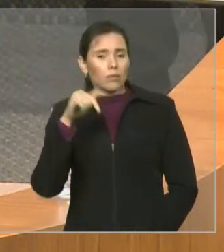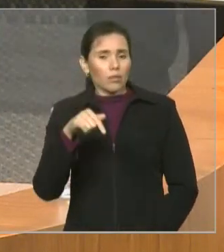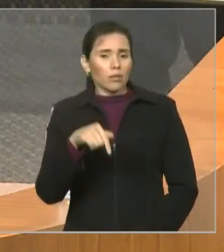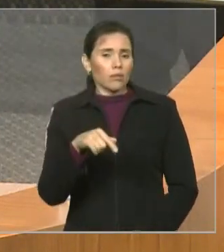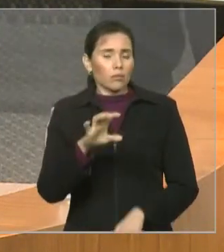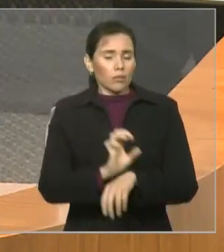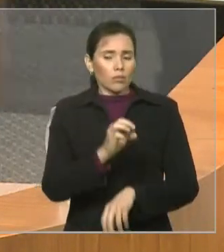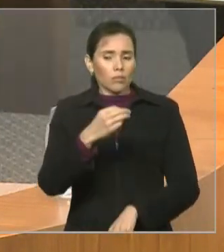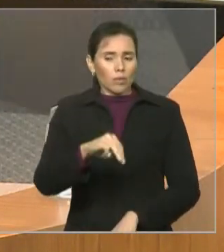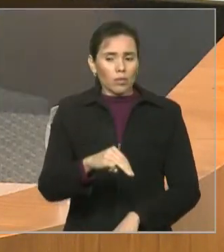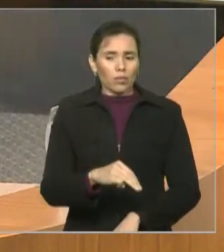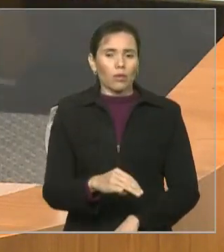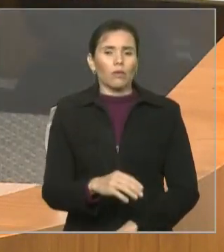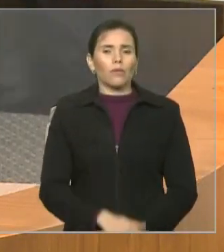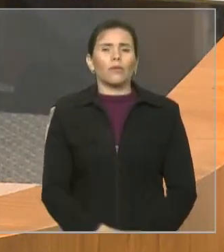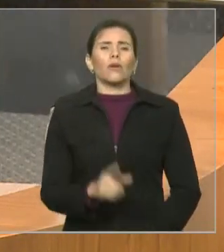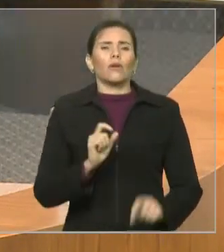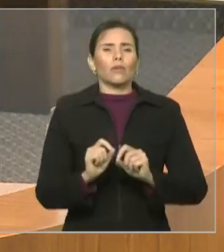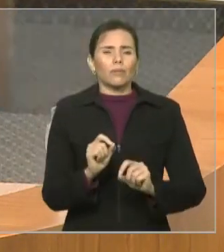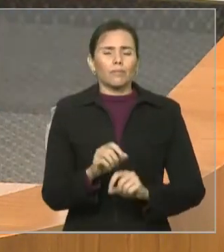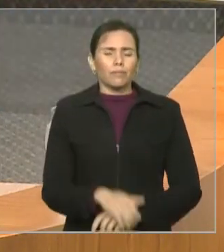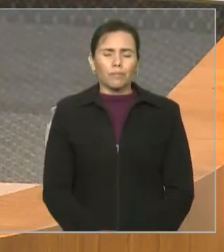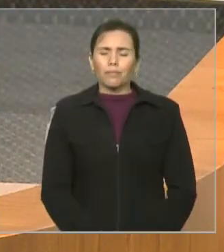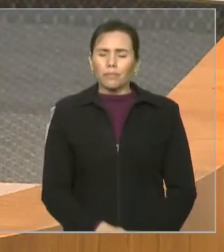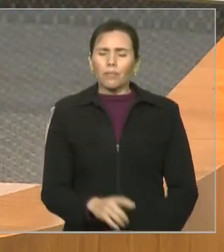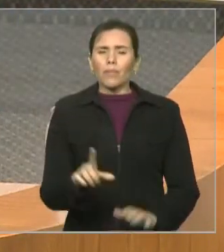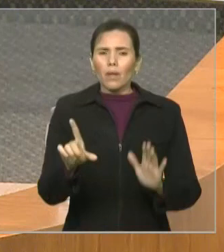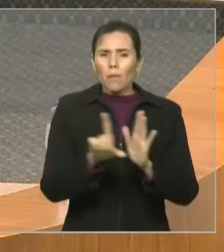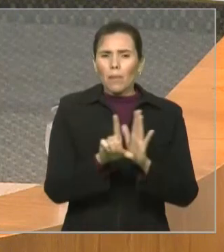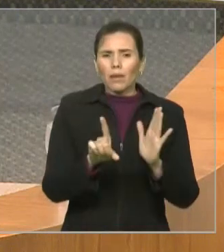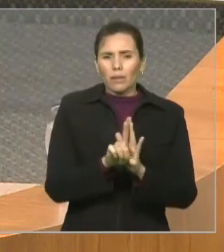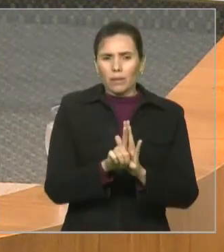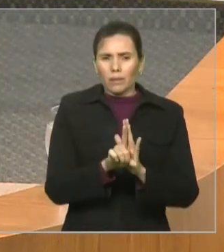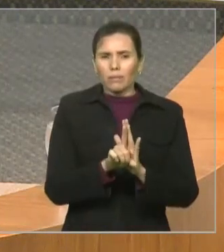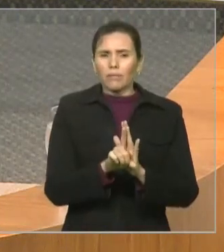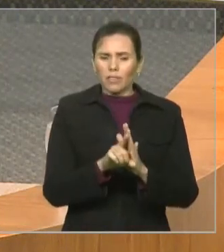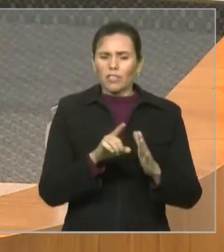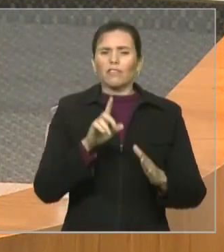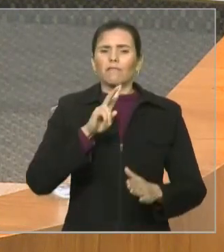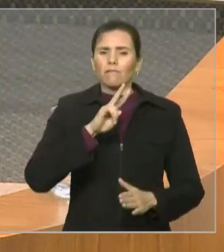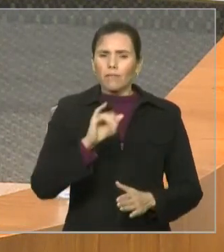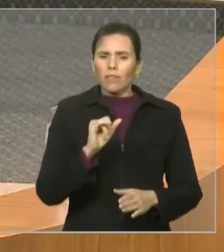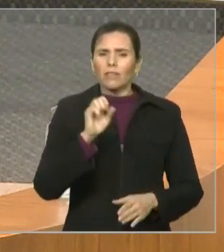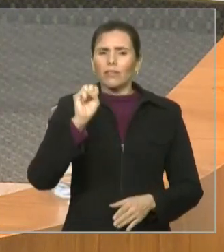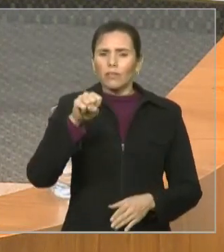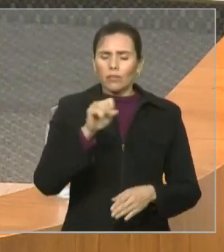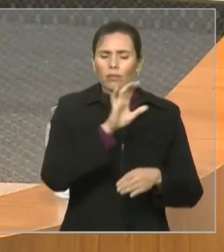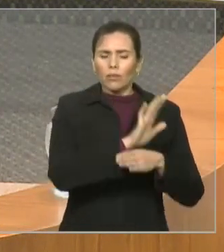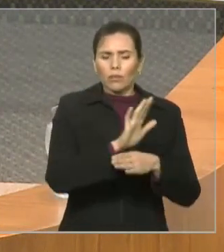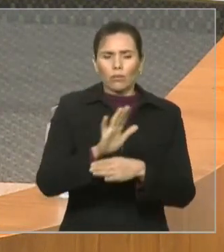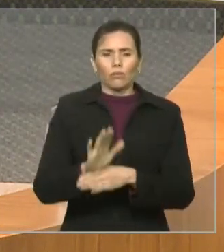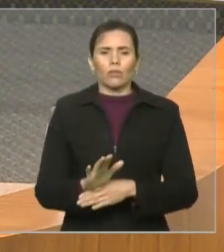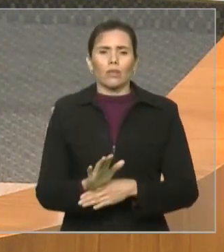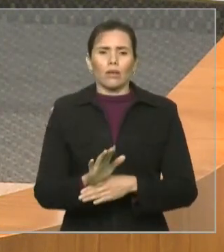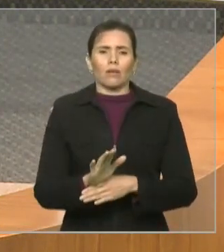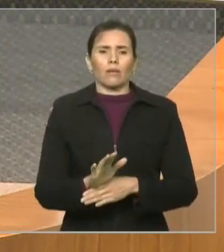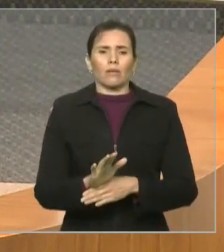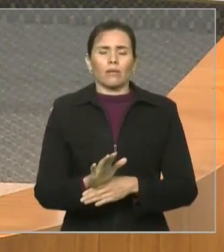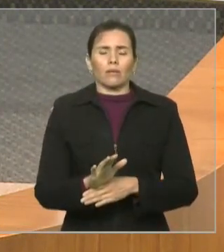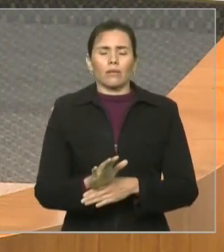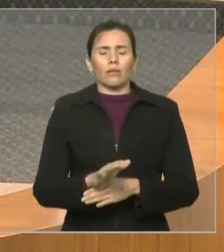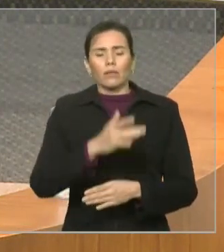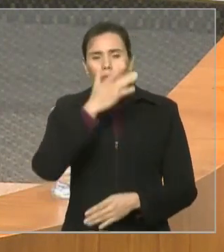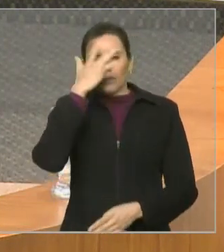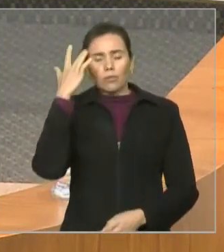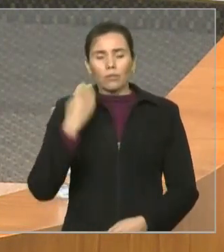lei que será beneficiada, será é possível beneficiar todos aqueles que aqui residem, todos aqueles que aqui passam. Por